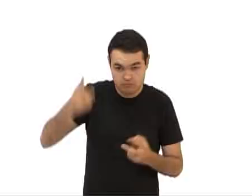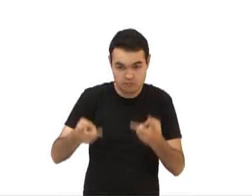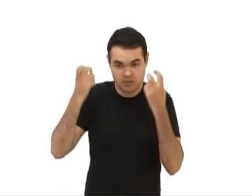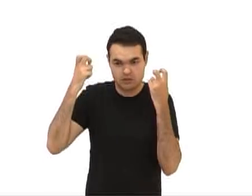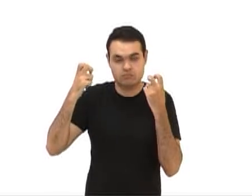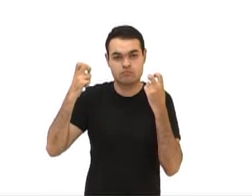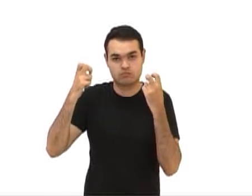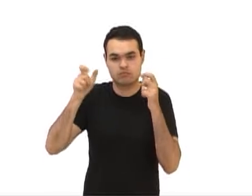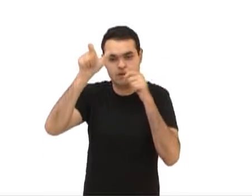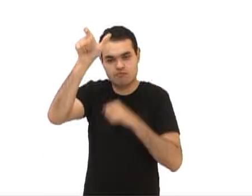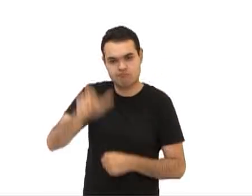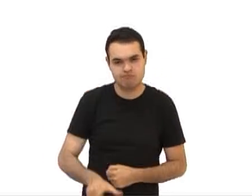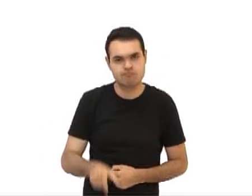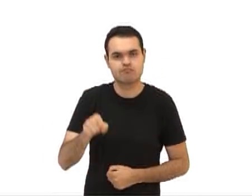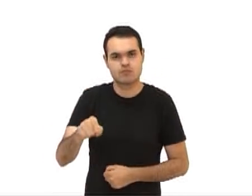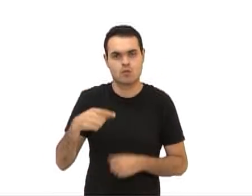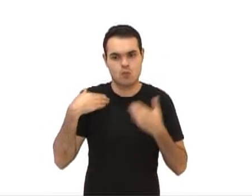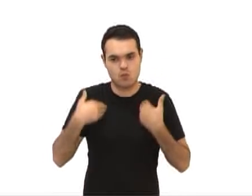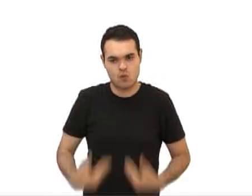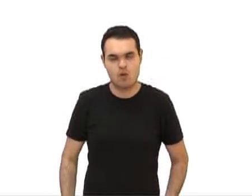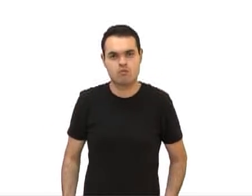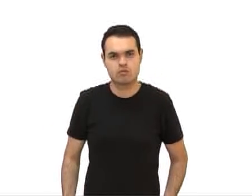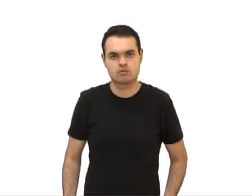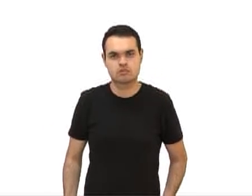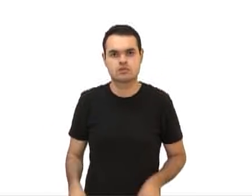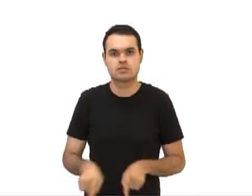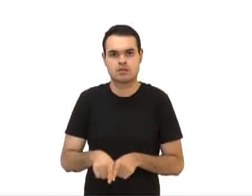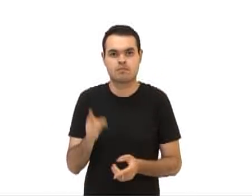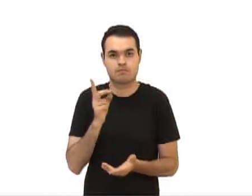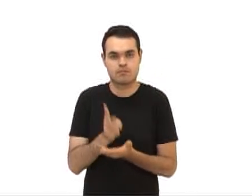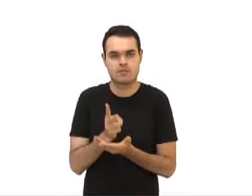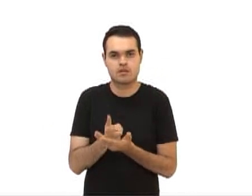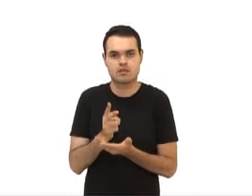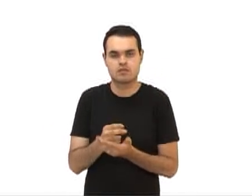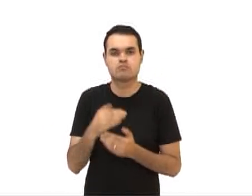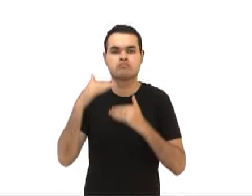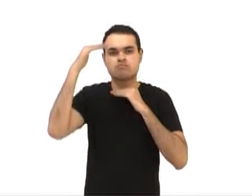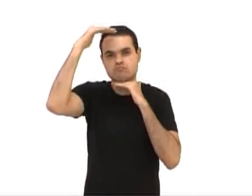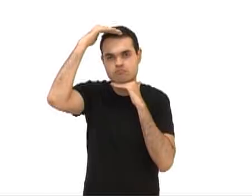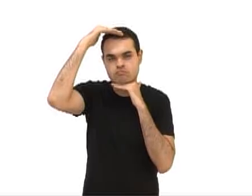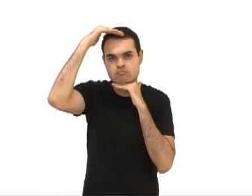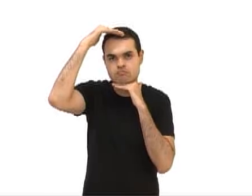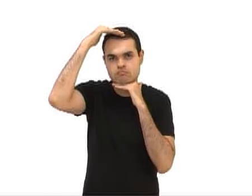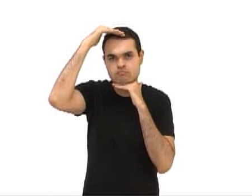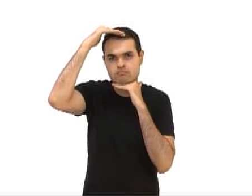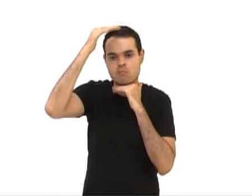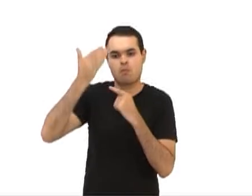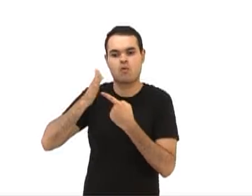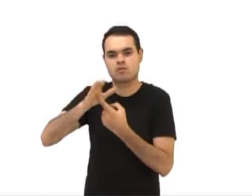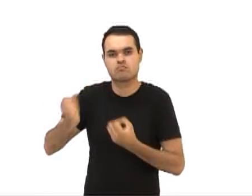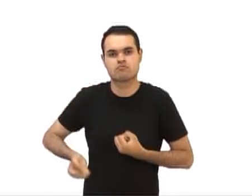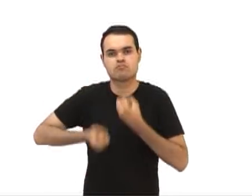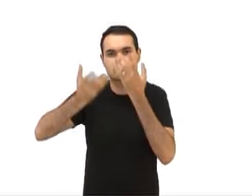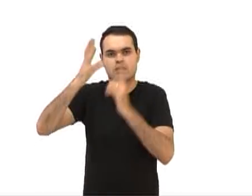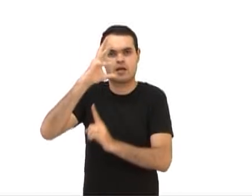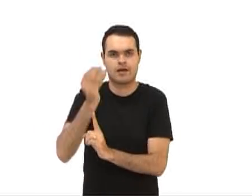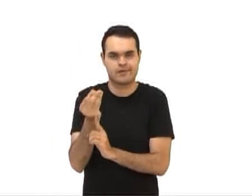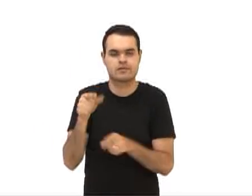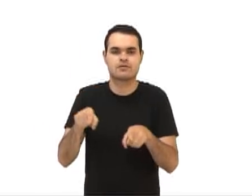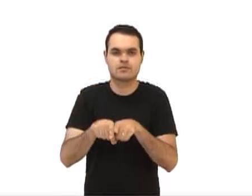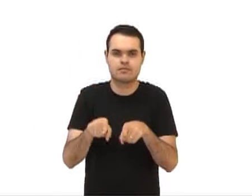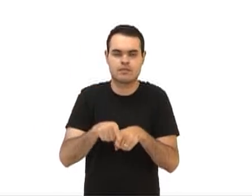figura retratada, o corpo inteiro, os bustos, que é a parte do rosto, o relevo eram as formas de manifestação de arte da Roma. E